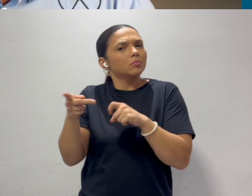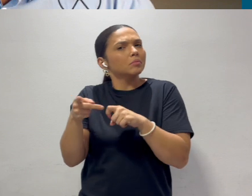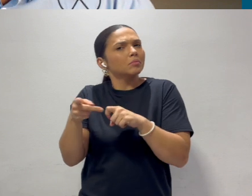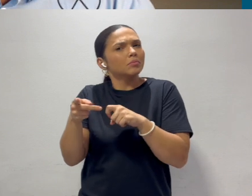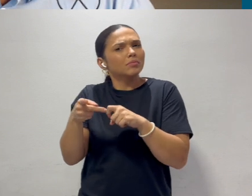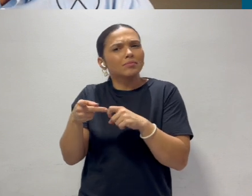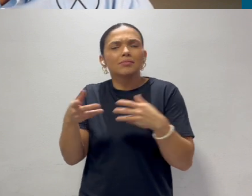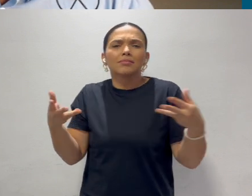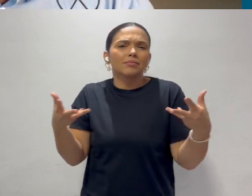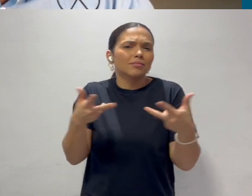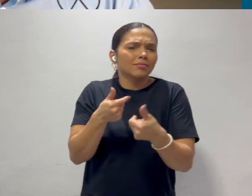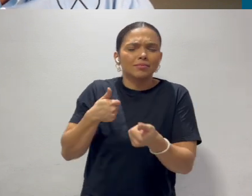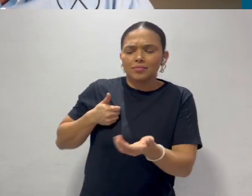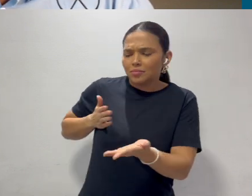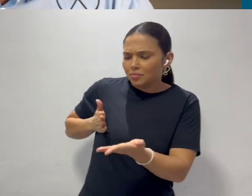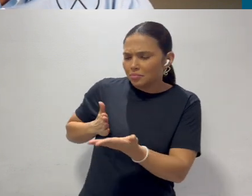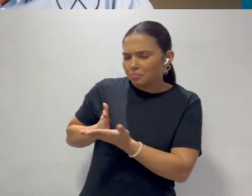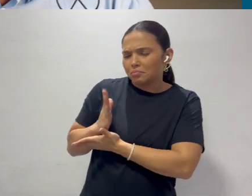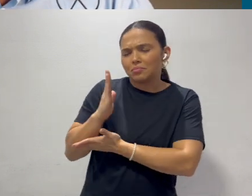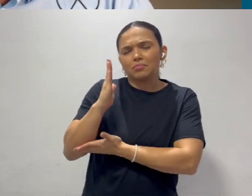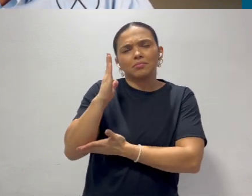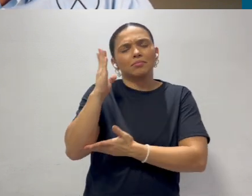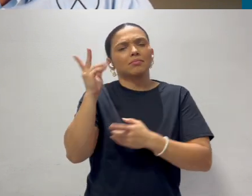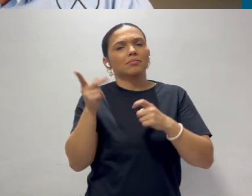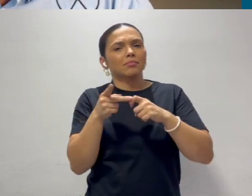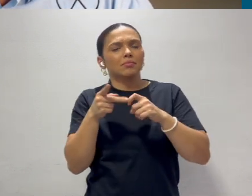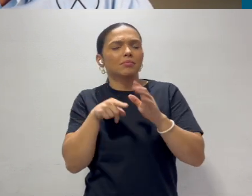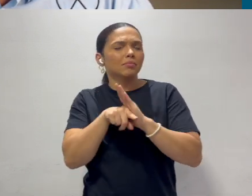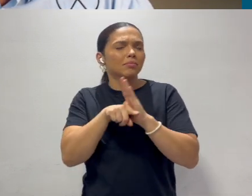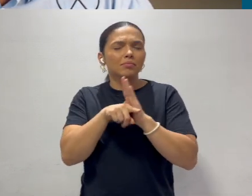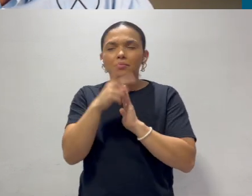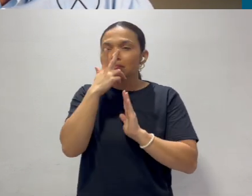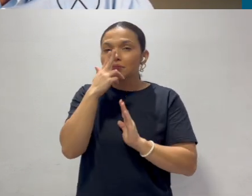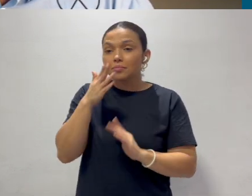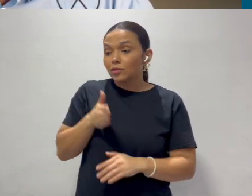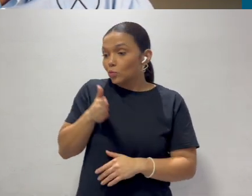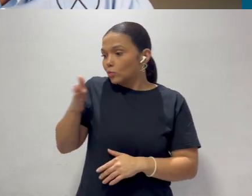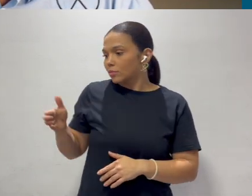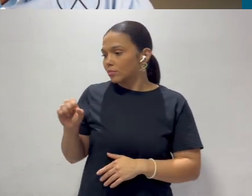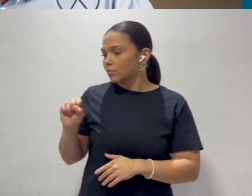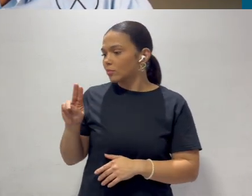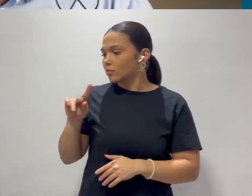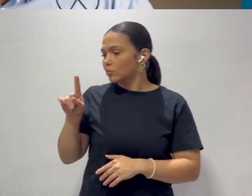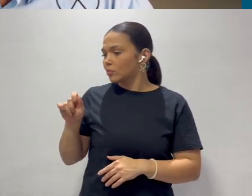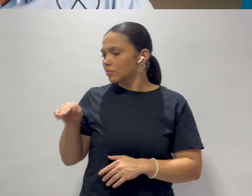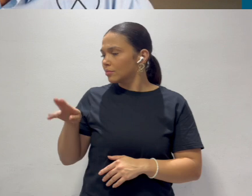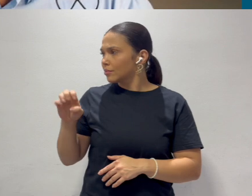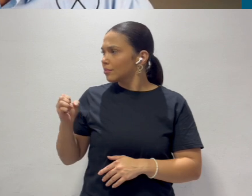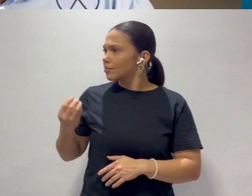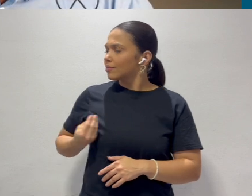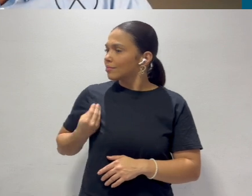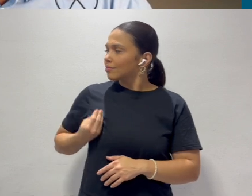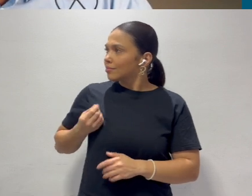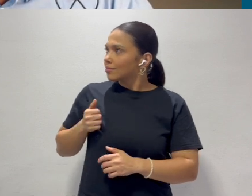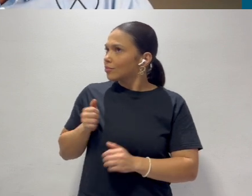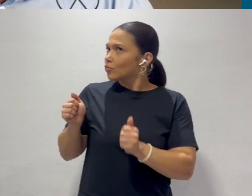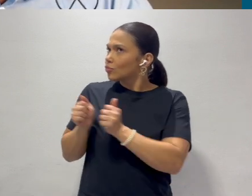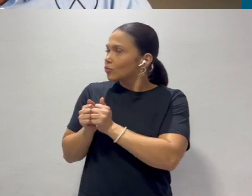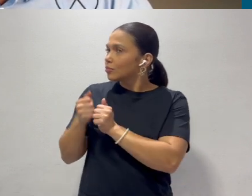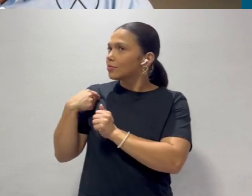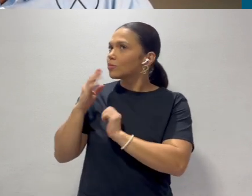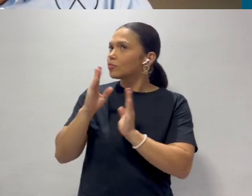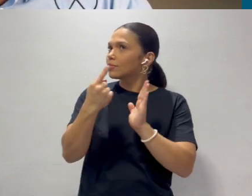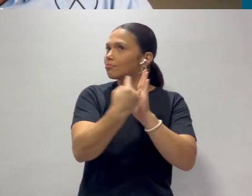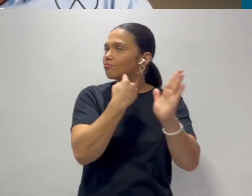disse, gente, que incrível, eu passei na perícia, parece que a Suzane estava do meu lado. Que tudo que o perito ia perguntando, eu